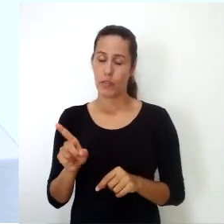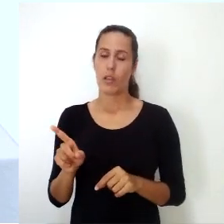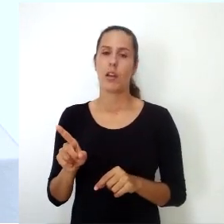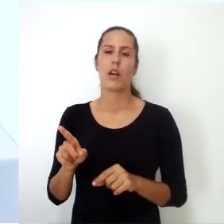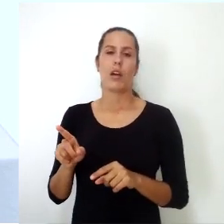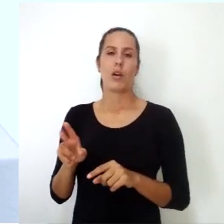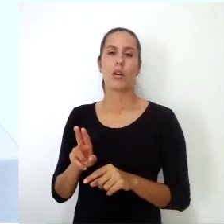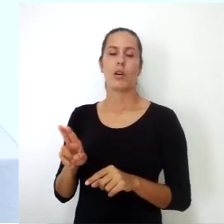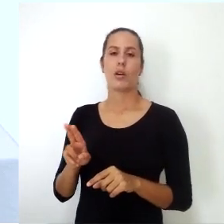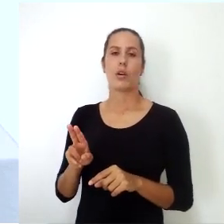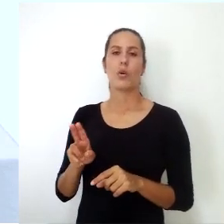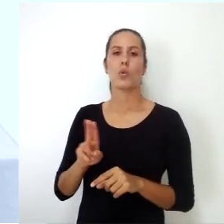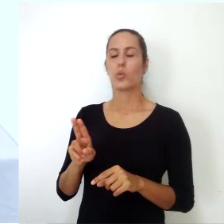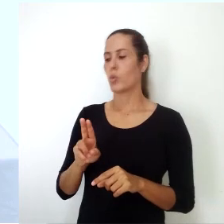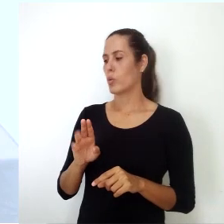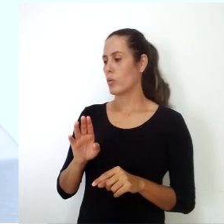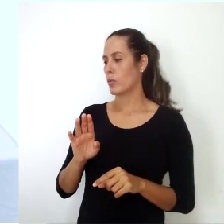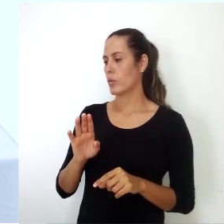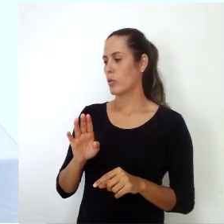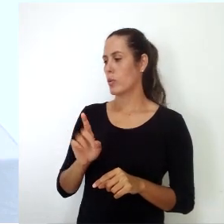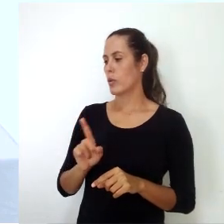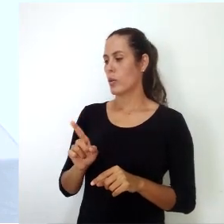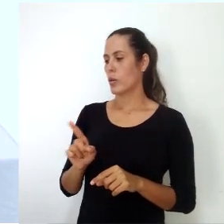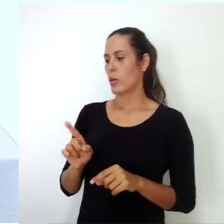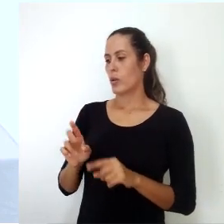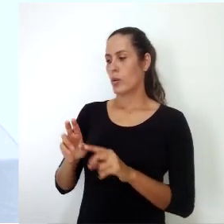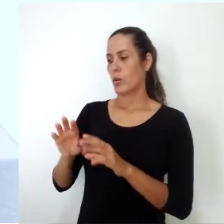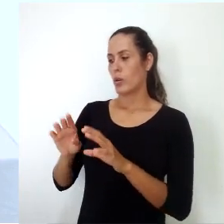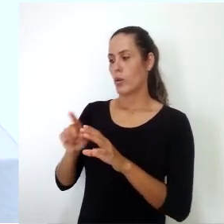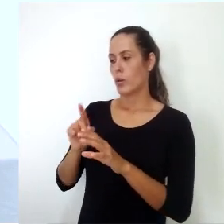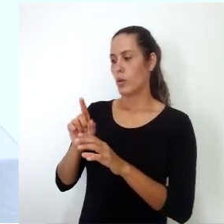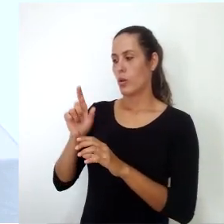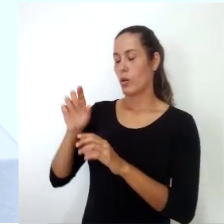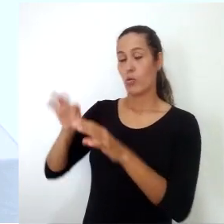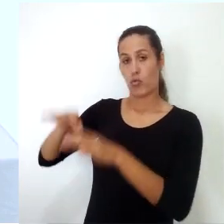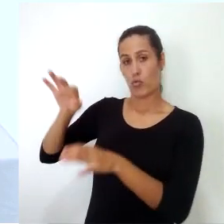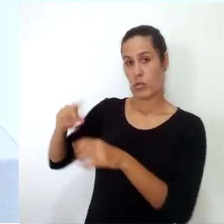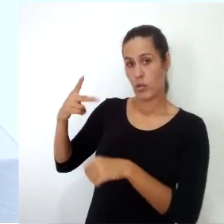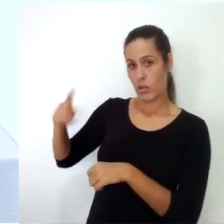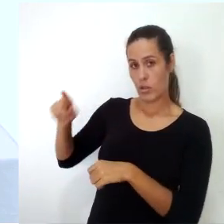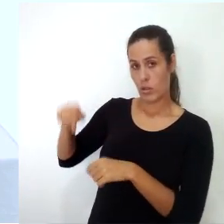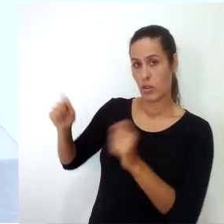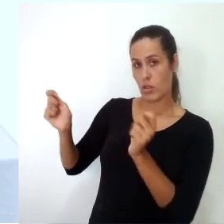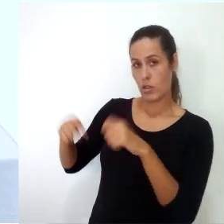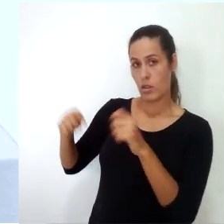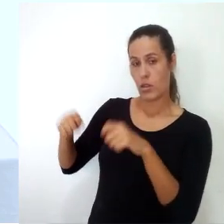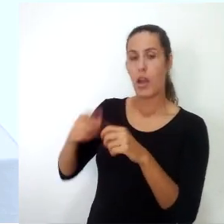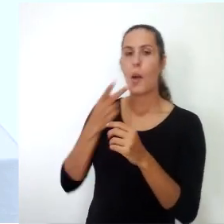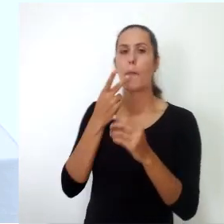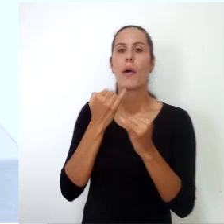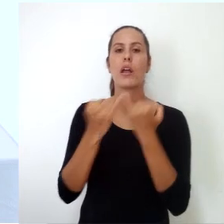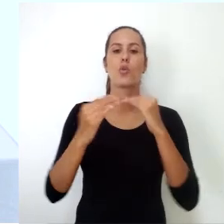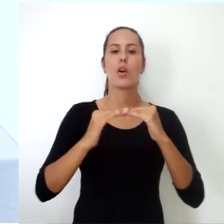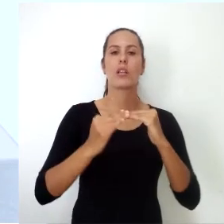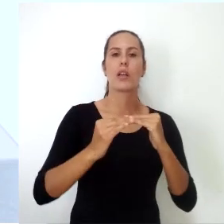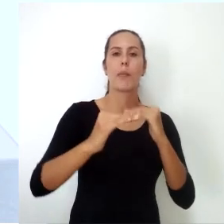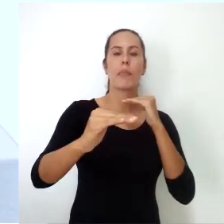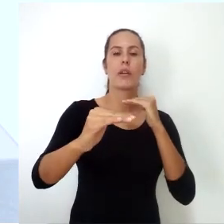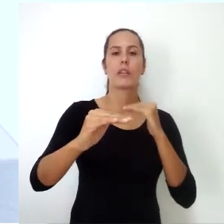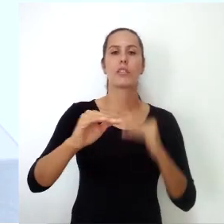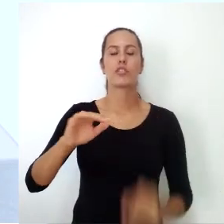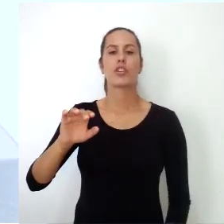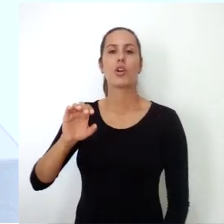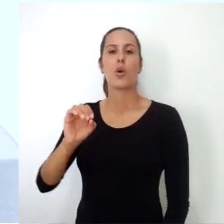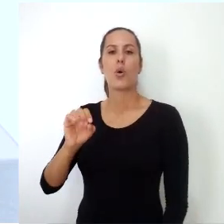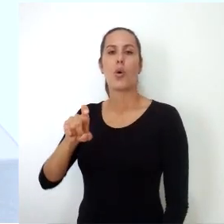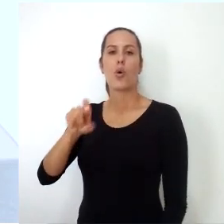planta religiosa, né? O boldo africano, que na realidade é o Plectranthus barbatus, ele é conhecido aí